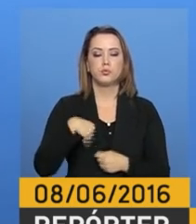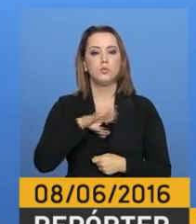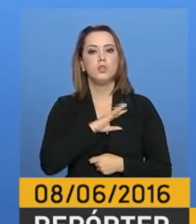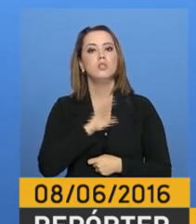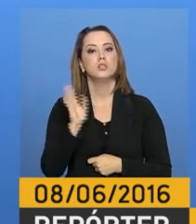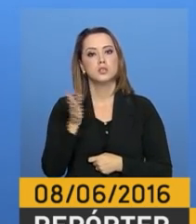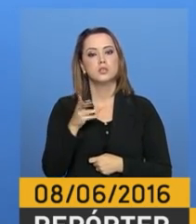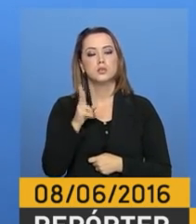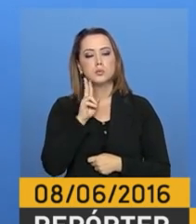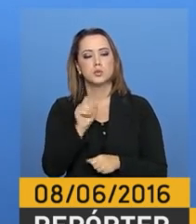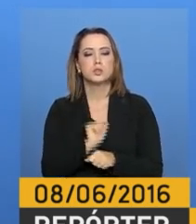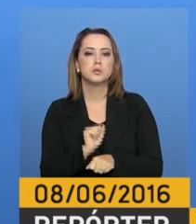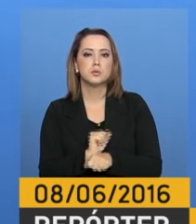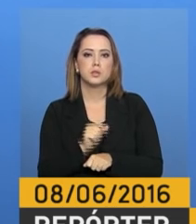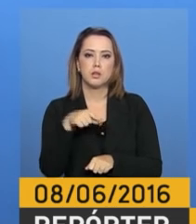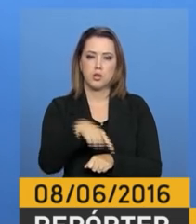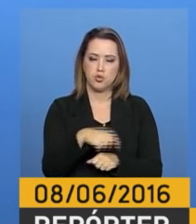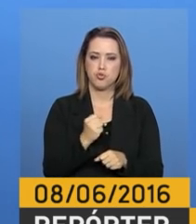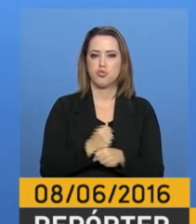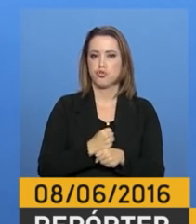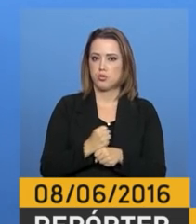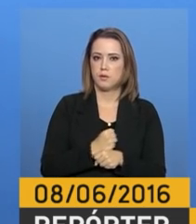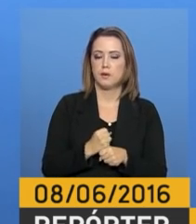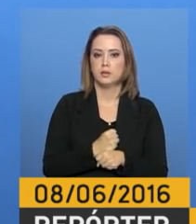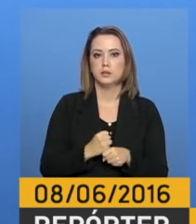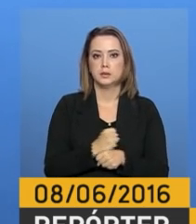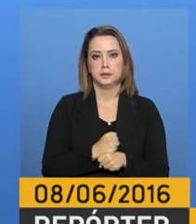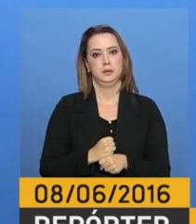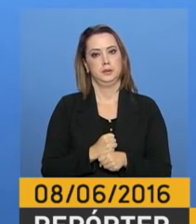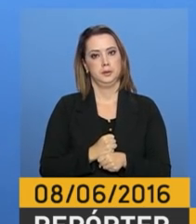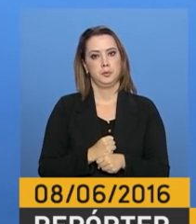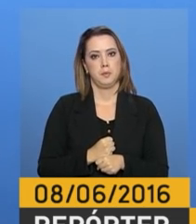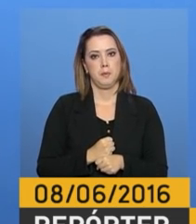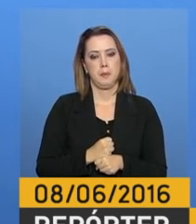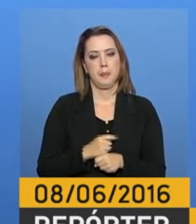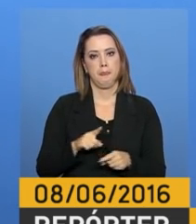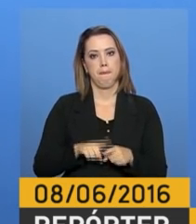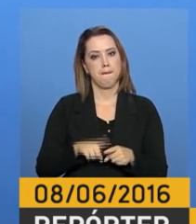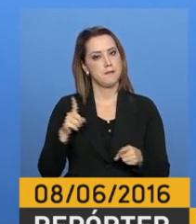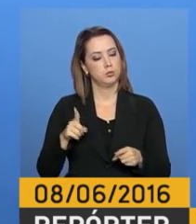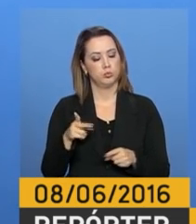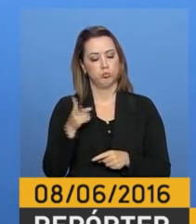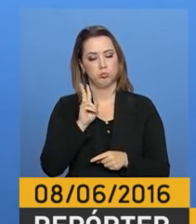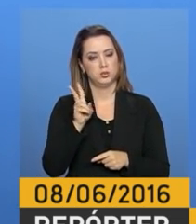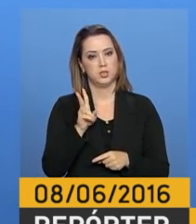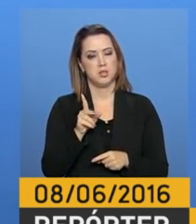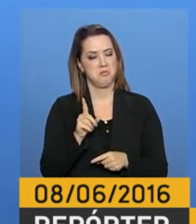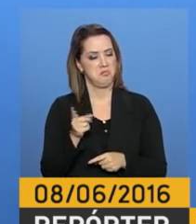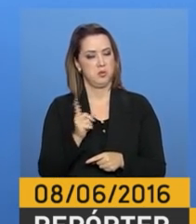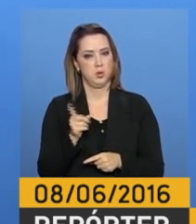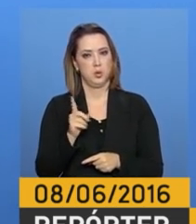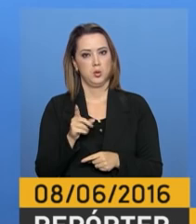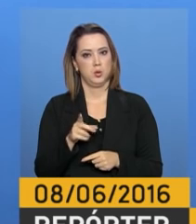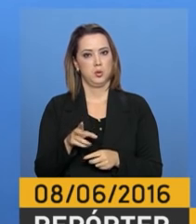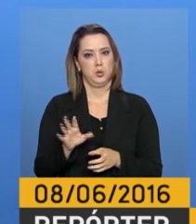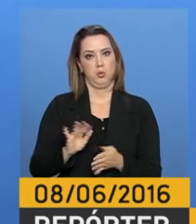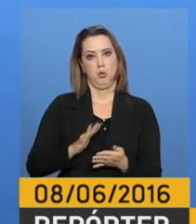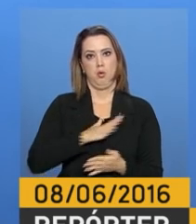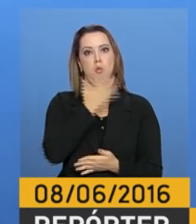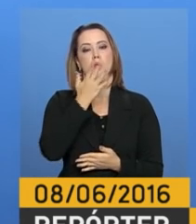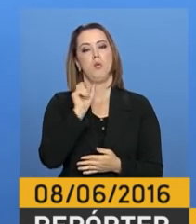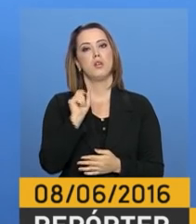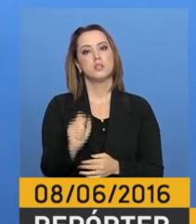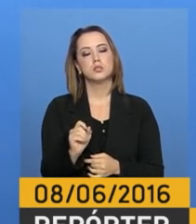não será surpresa para muitos analistas Ah se a contração a recessão desse